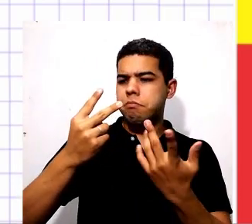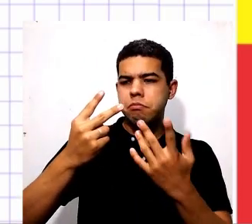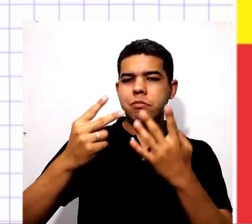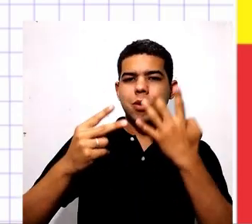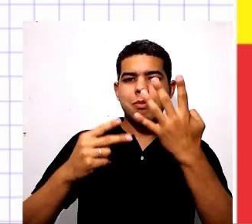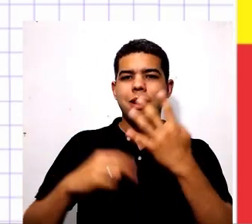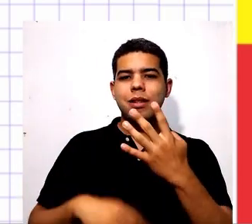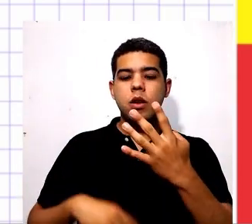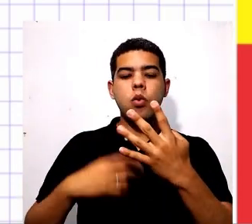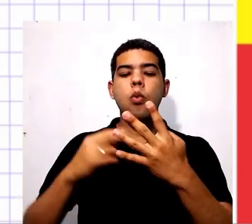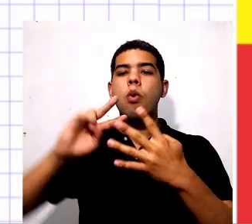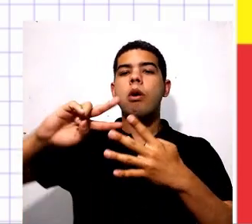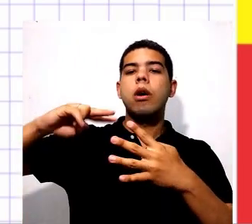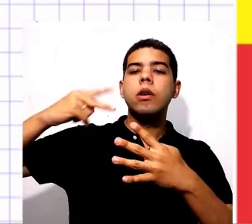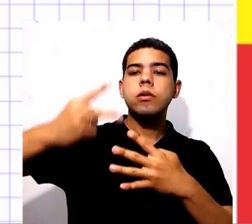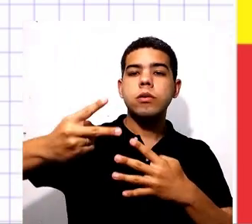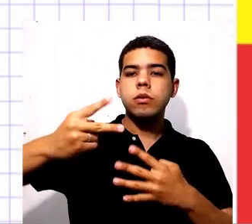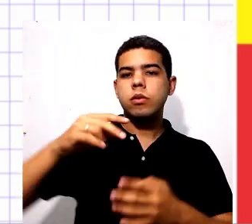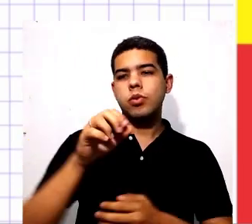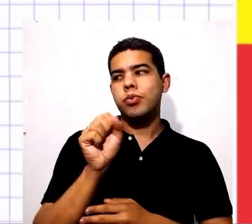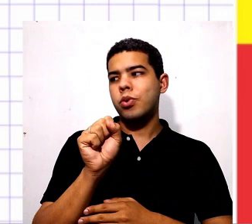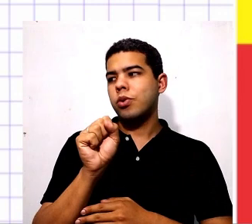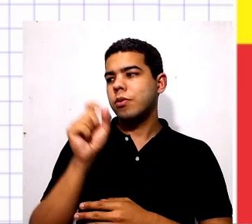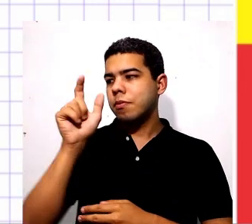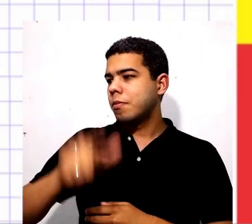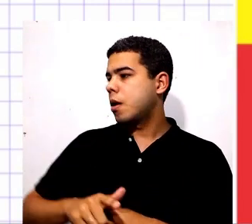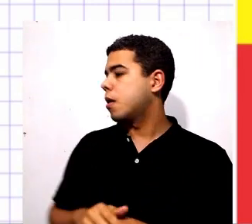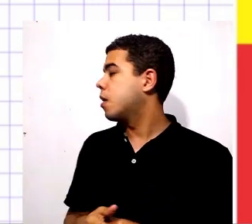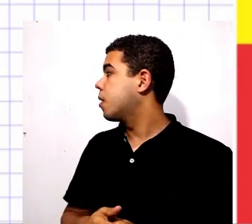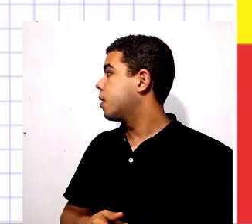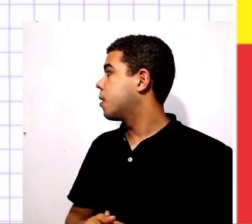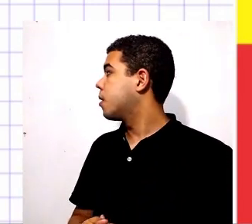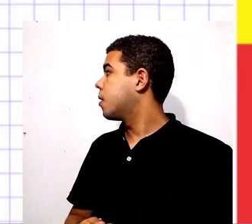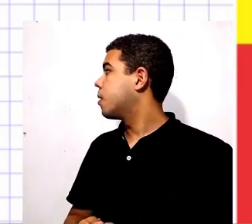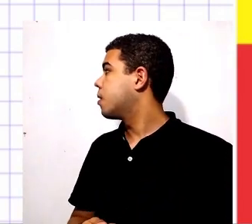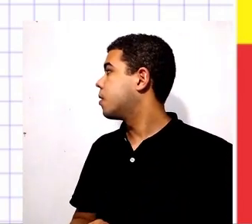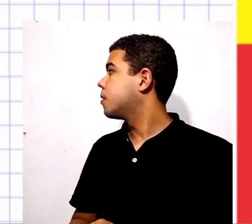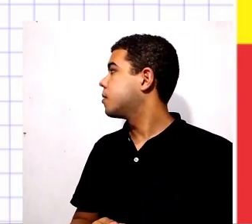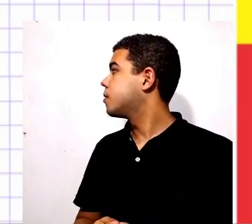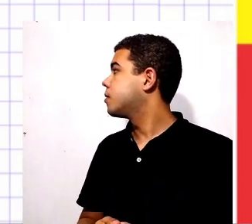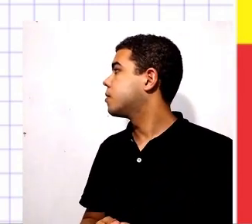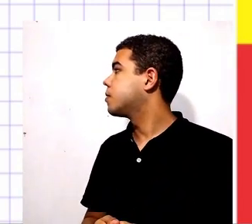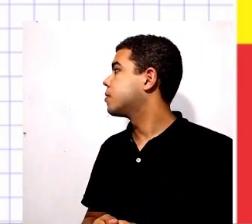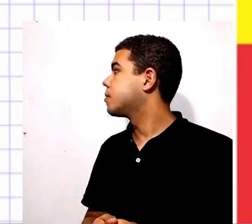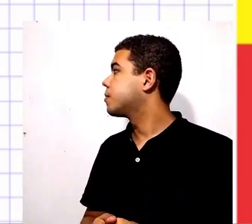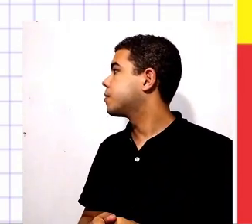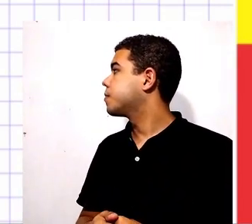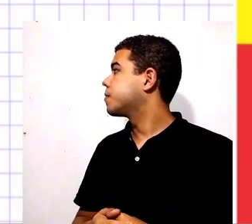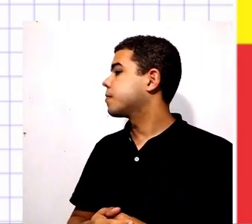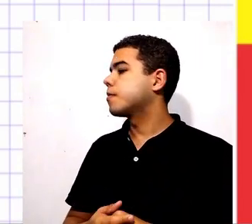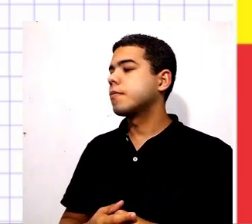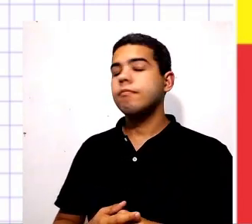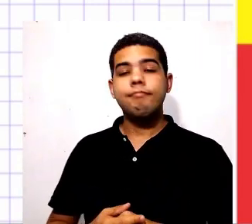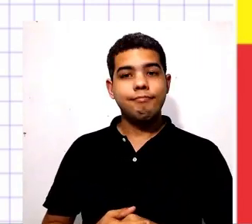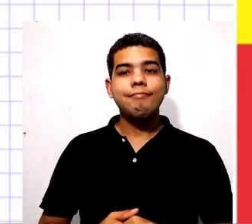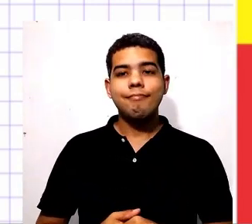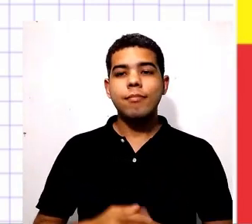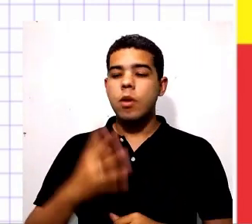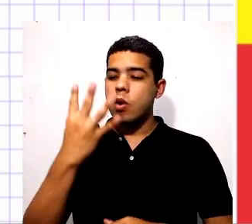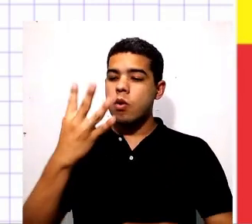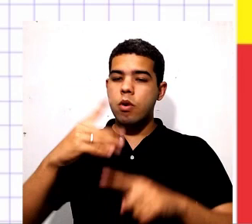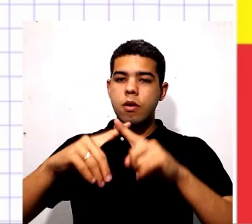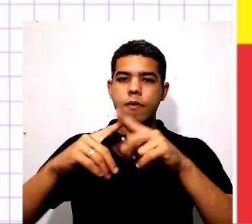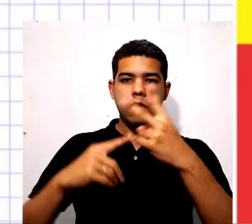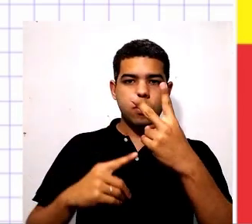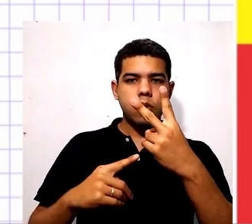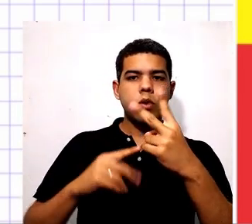E o dobro de 4, 8. Então, dobra. Vamos dobrar de novo. O lado vai dobrar. Então, 4 vezes